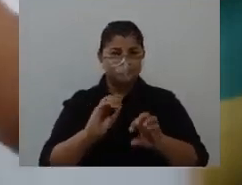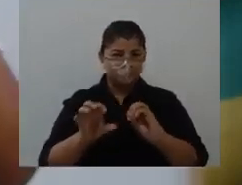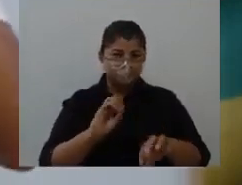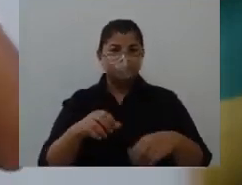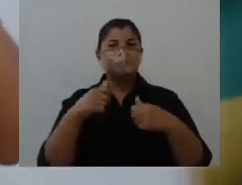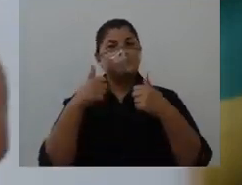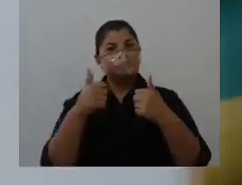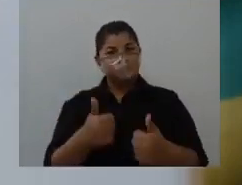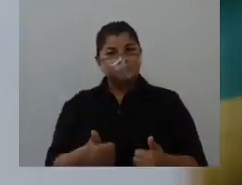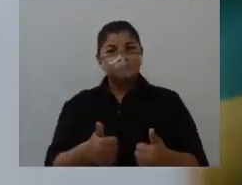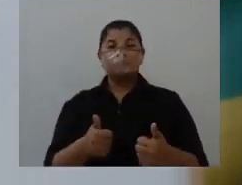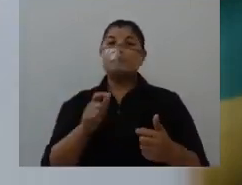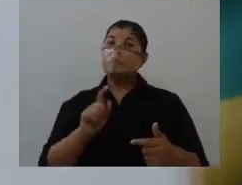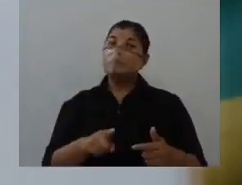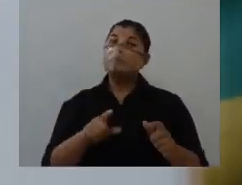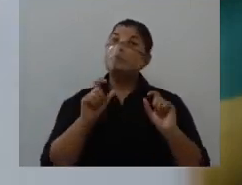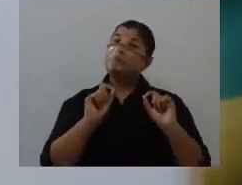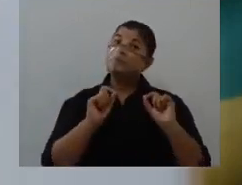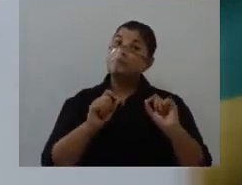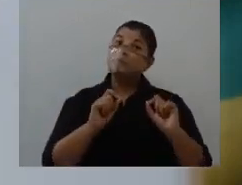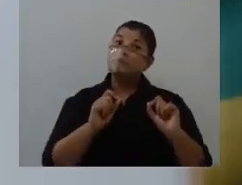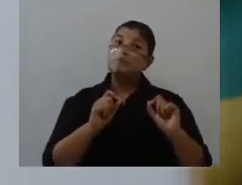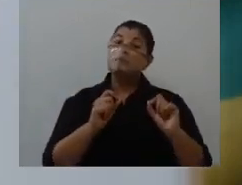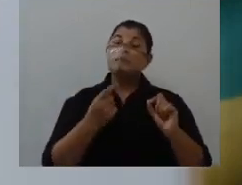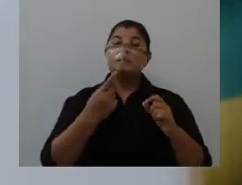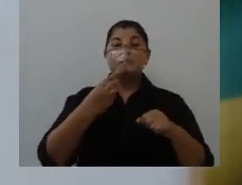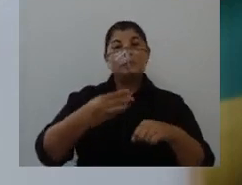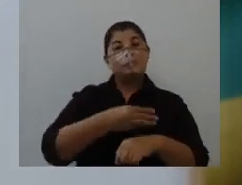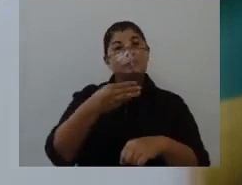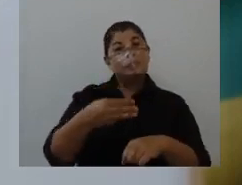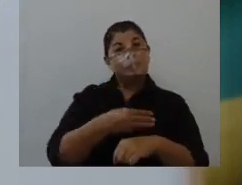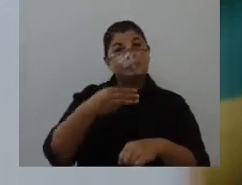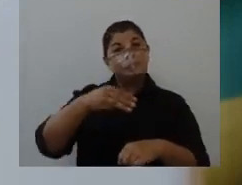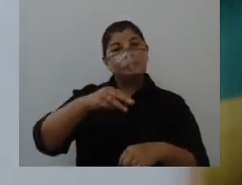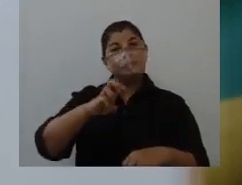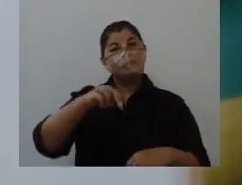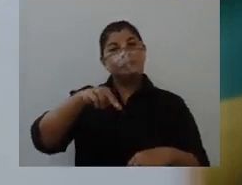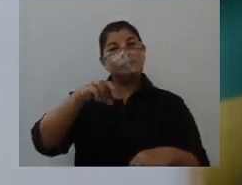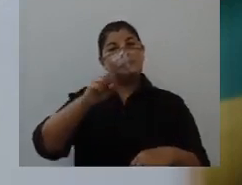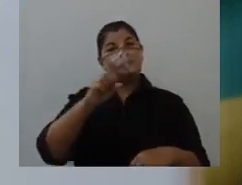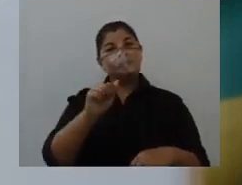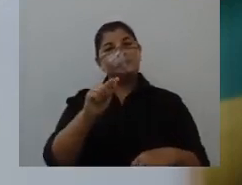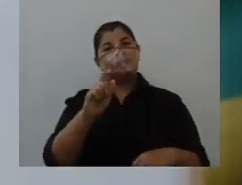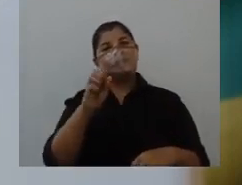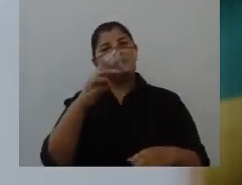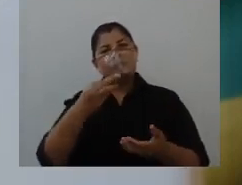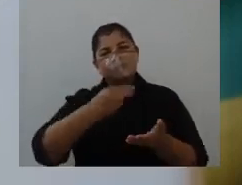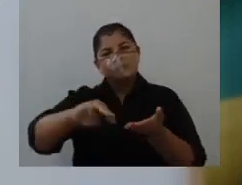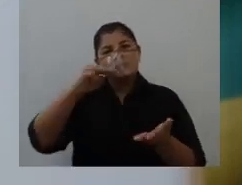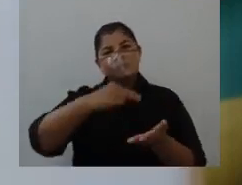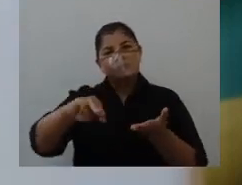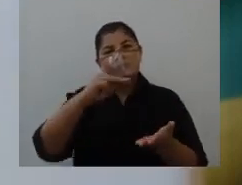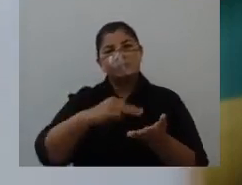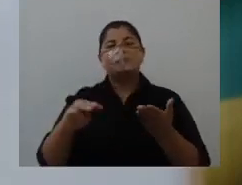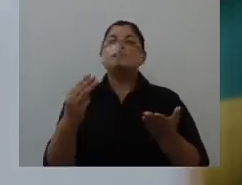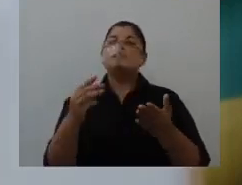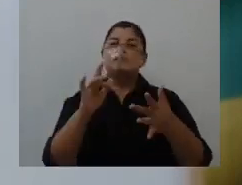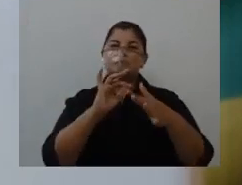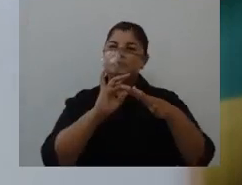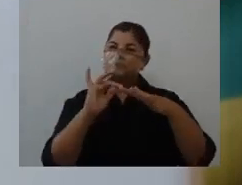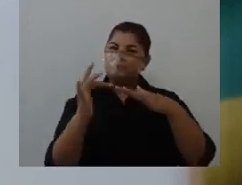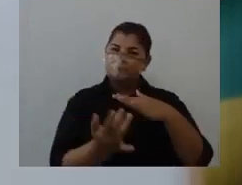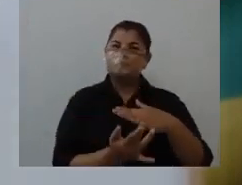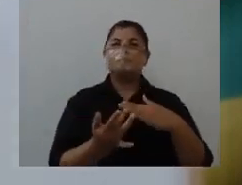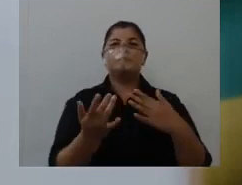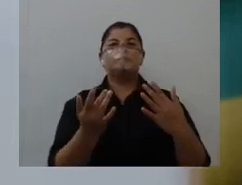comentários. Pronto, isso aí é o quê? É a mensagem, é o gênero virtual, são os gêneros das redes sociais,